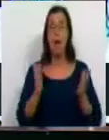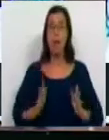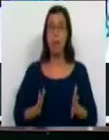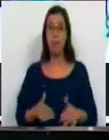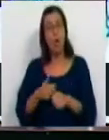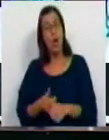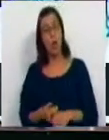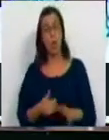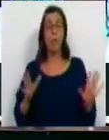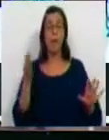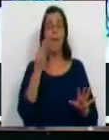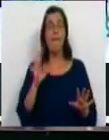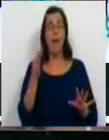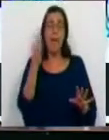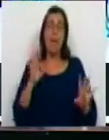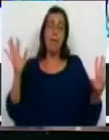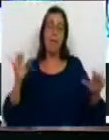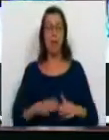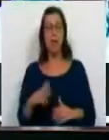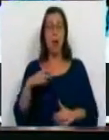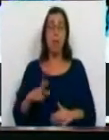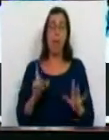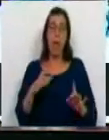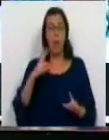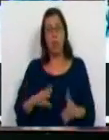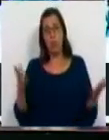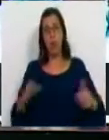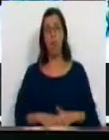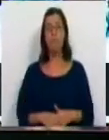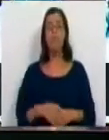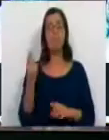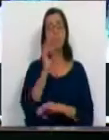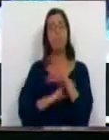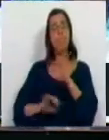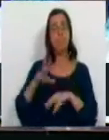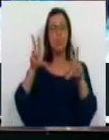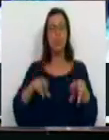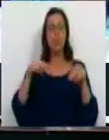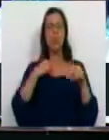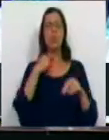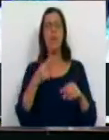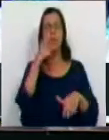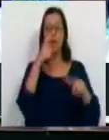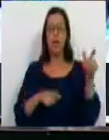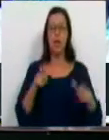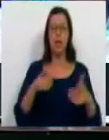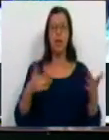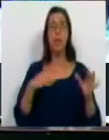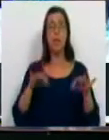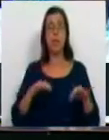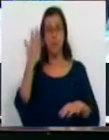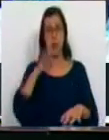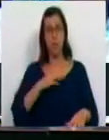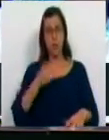precisam de as cumprir, porque a França é a França e, portanto, Portugal será Portugal. Uma União Europeia que nunca deu voz aos seus cidadãos, e vou terminar,